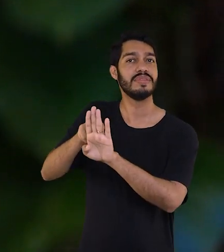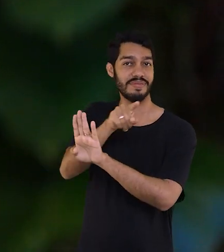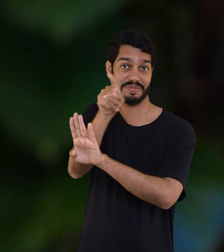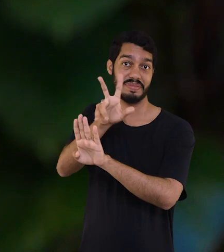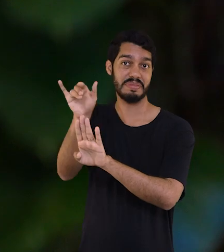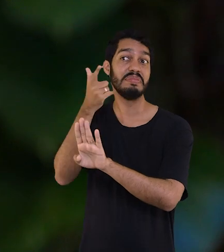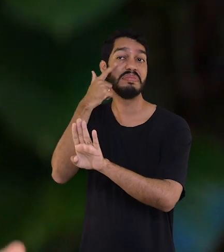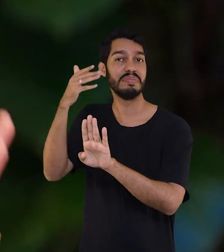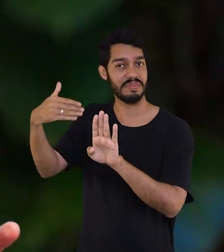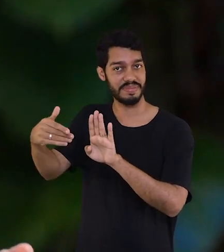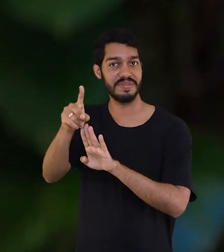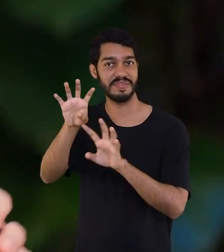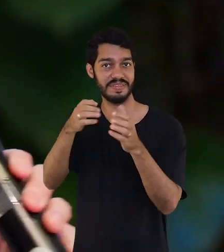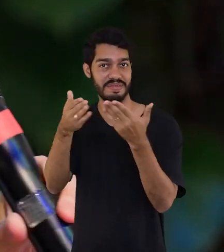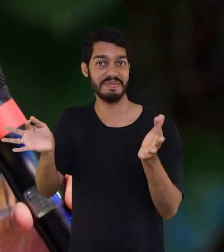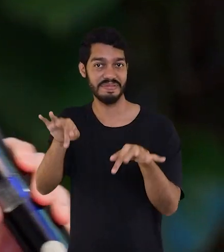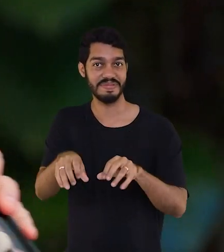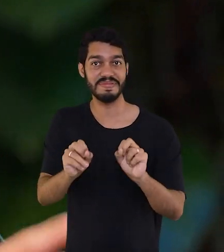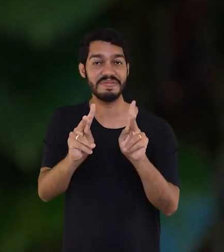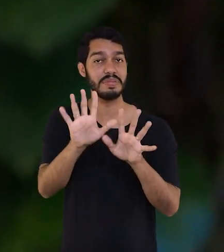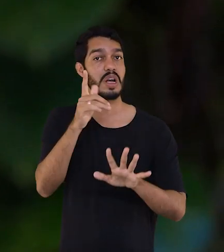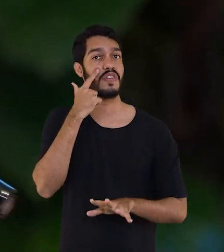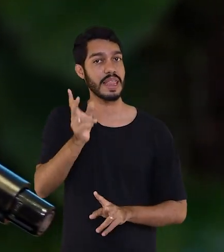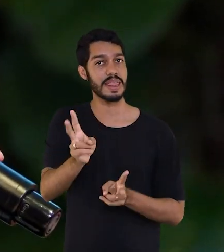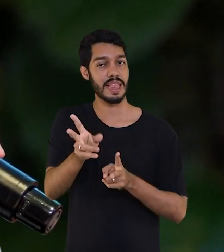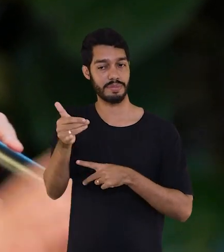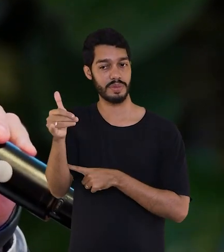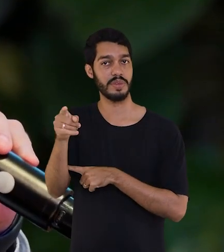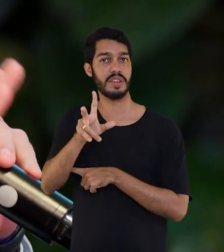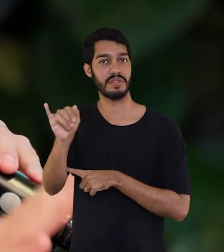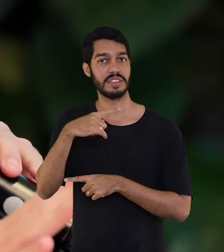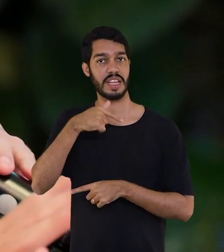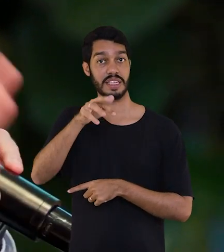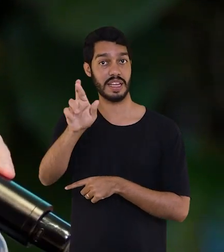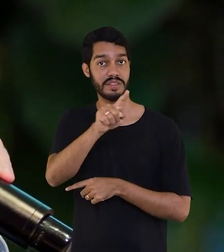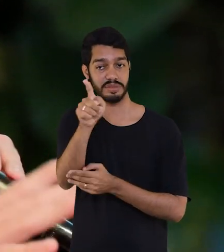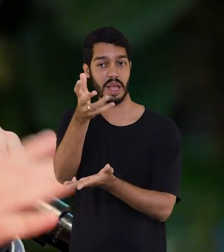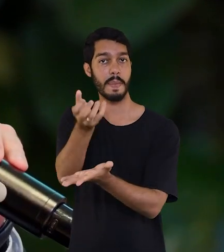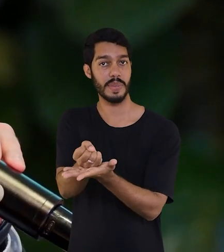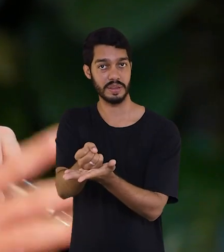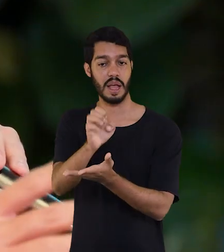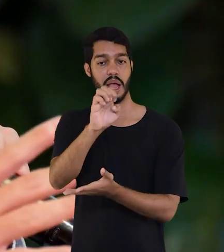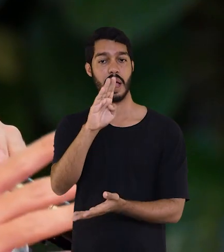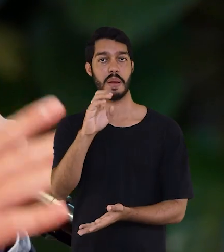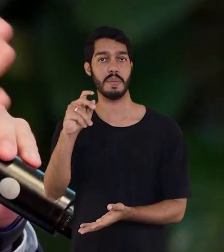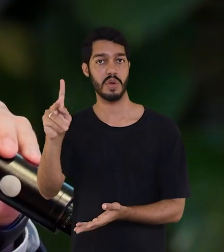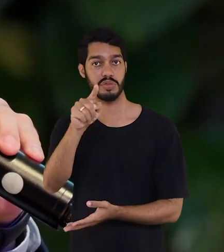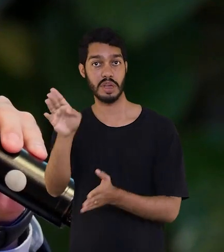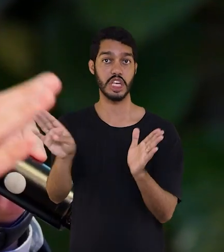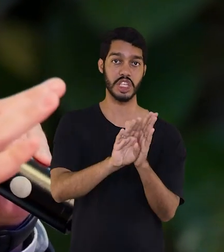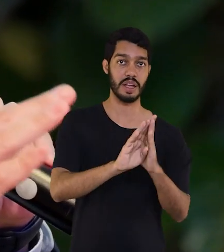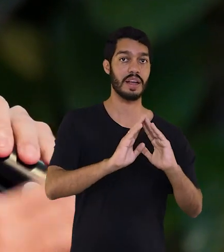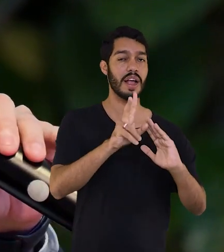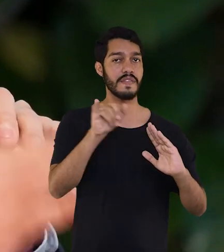que viés, William? Aí vocês vão ver daqui a pouquinho, é mais para o final do evento, tá? Mas fiquem aí com o celular disponível, que vai ter um QR Code para vocês baixarem esse e-book, e aí vocês